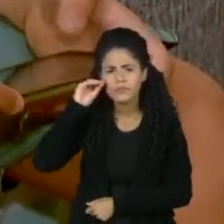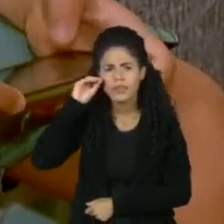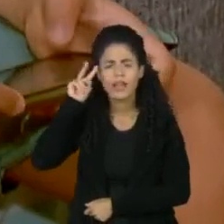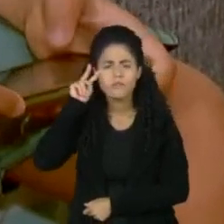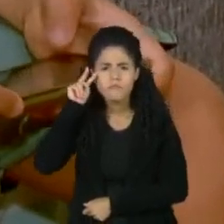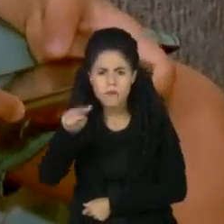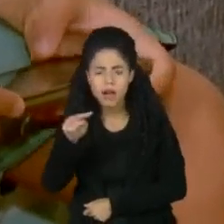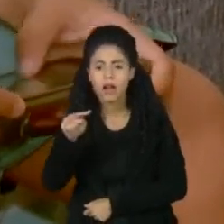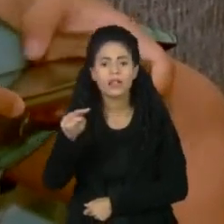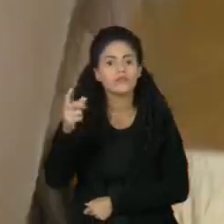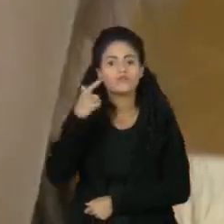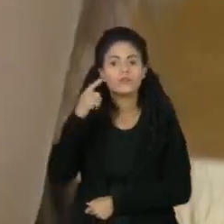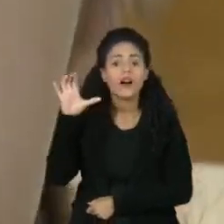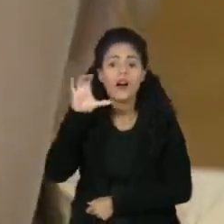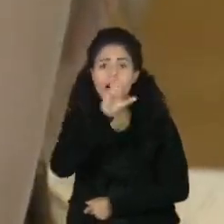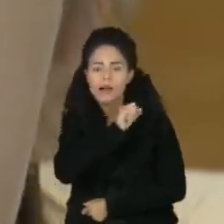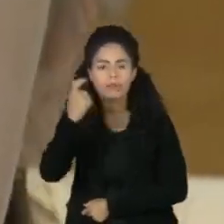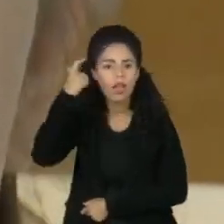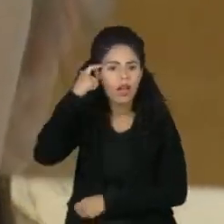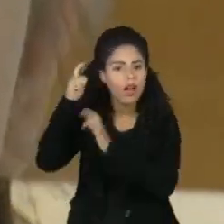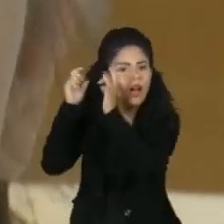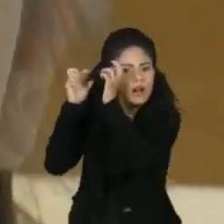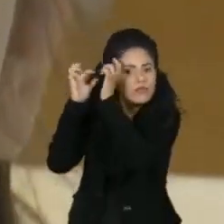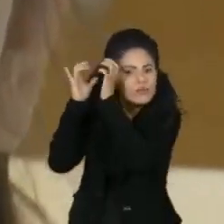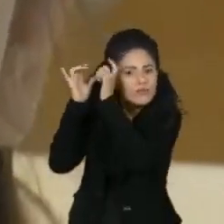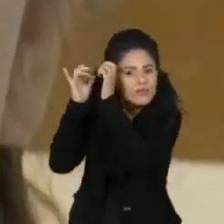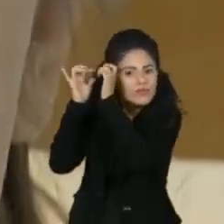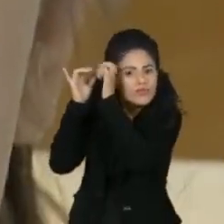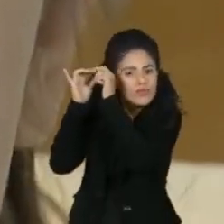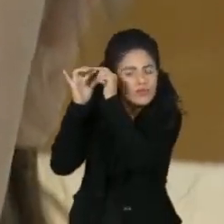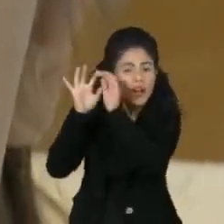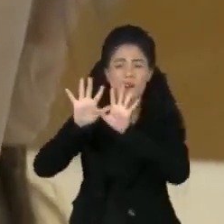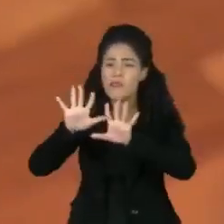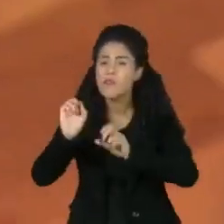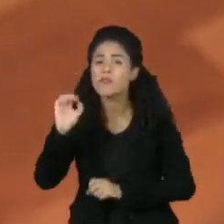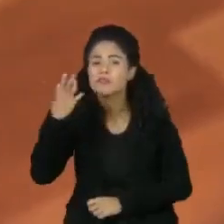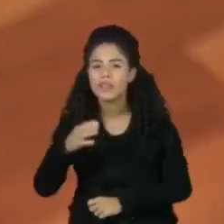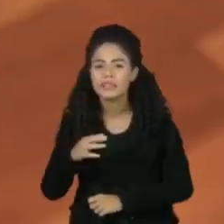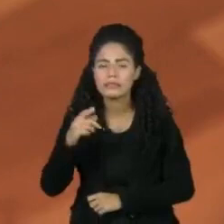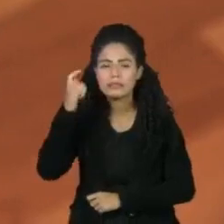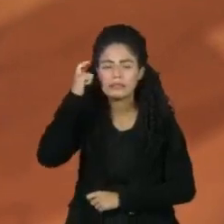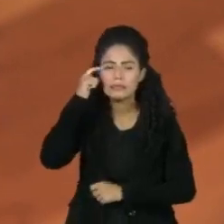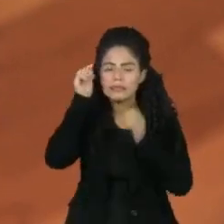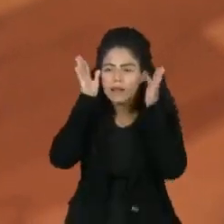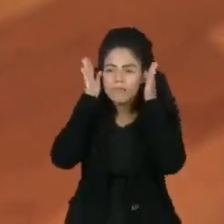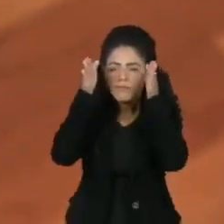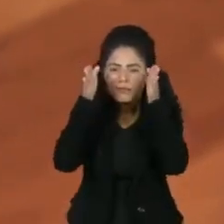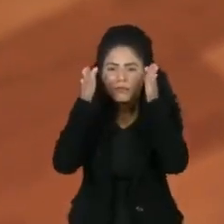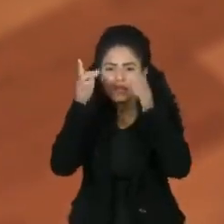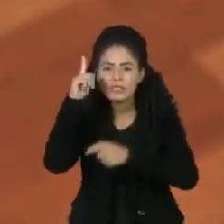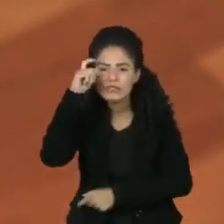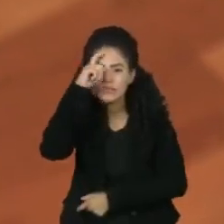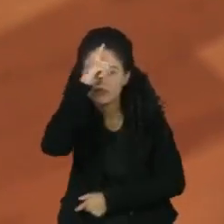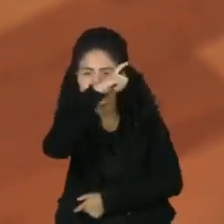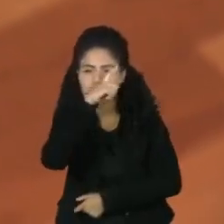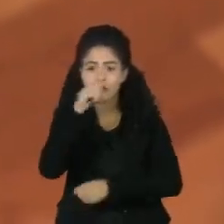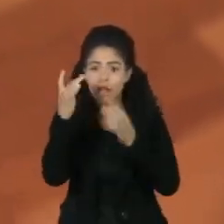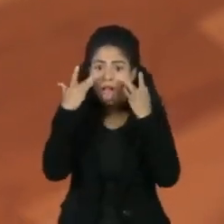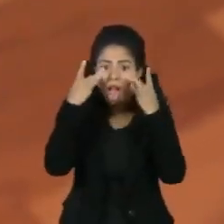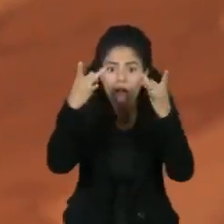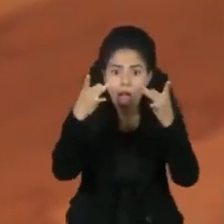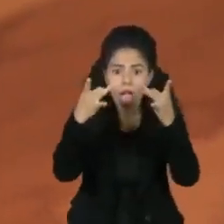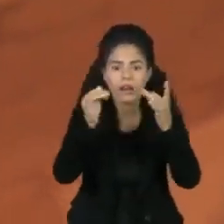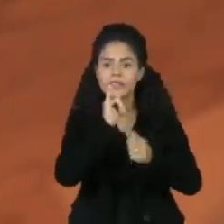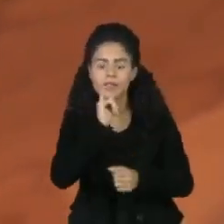essa recompensa rápida no cérebro, passam a ter dificuldade para se concentrar em outras atividades, como a leitura,